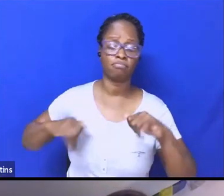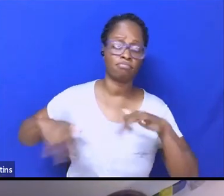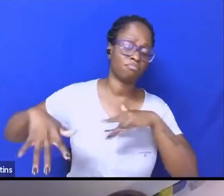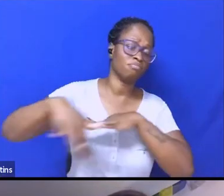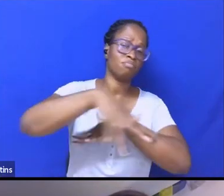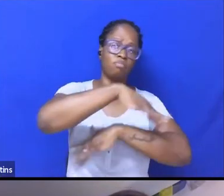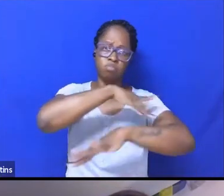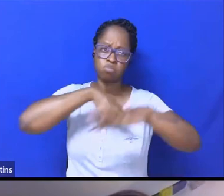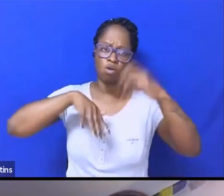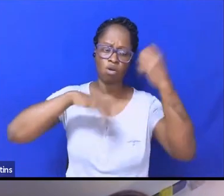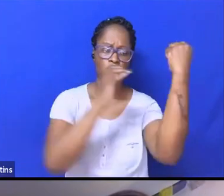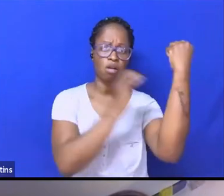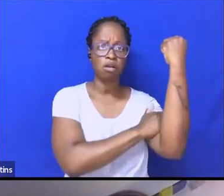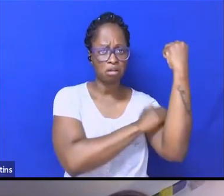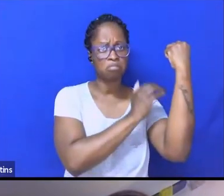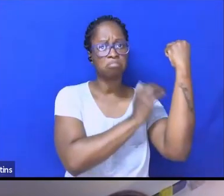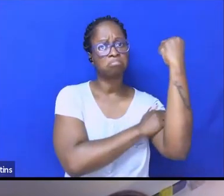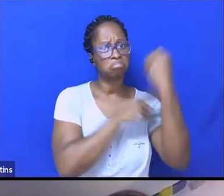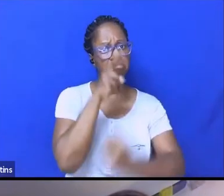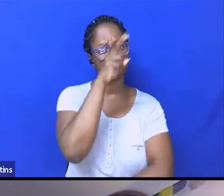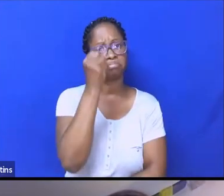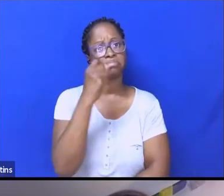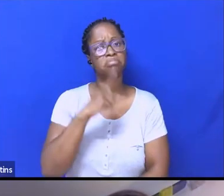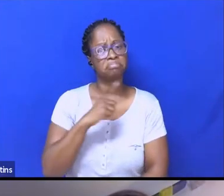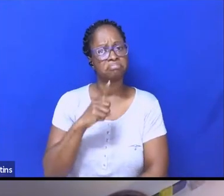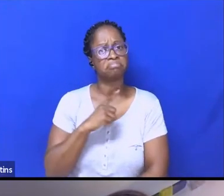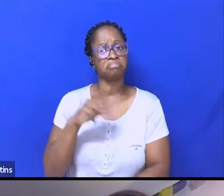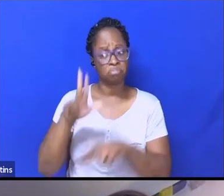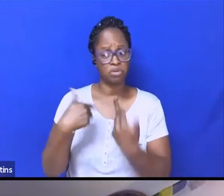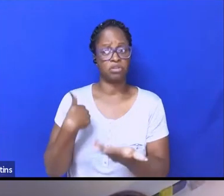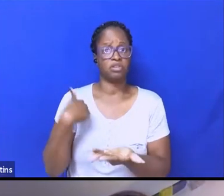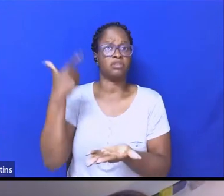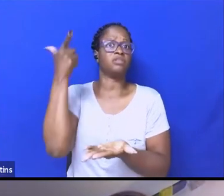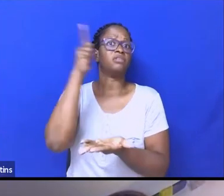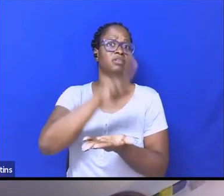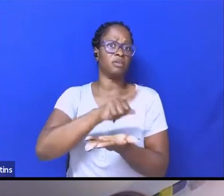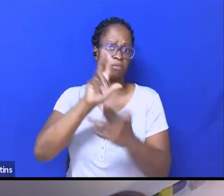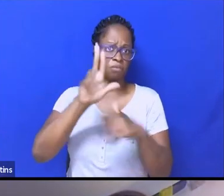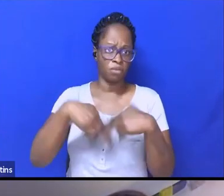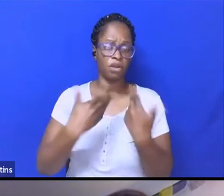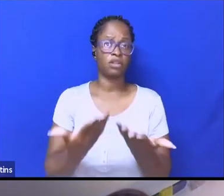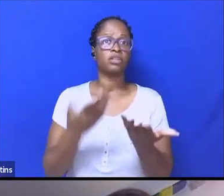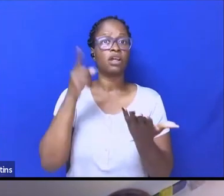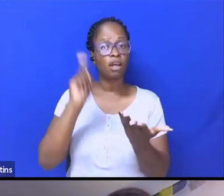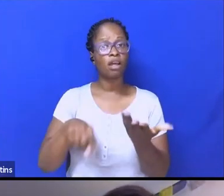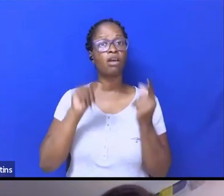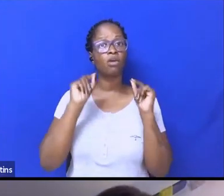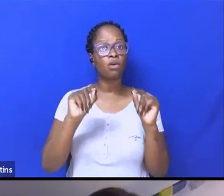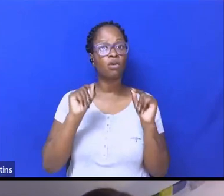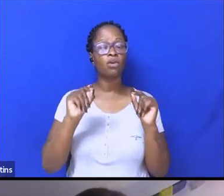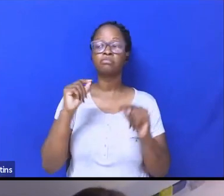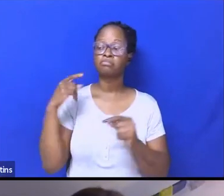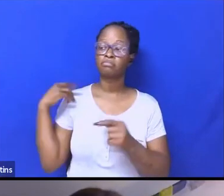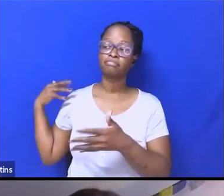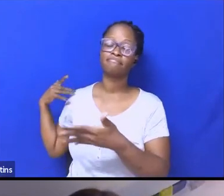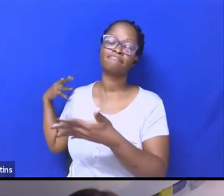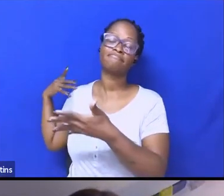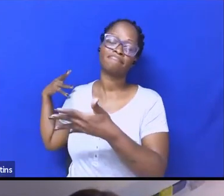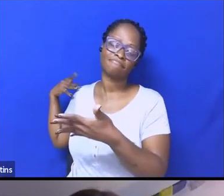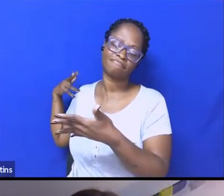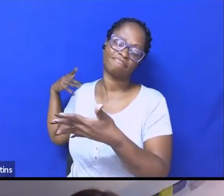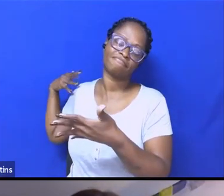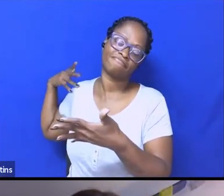que é como o sustrato histórico que no fundo é esa potência que se impone